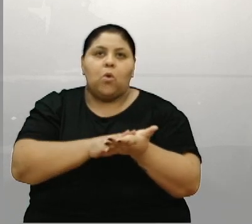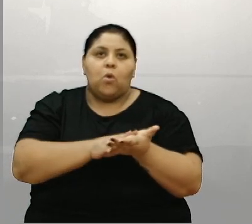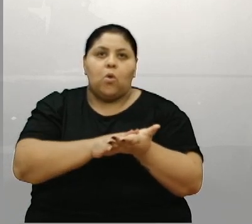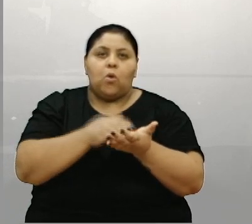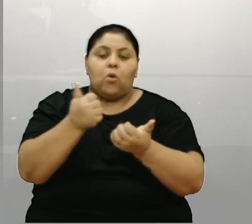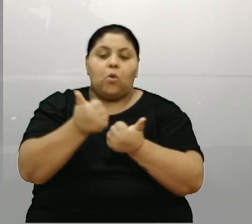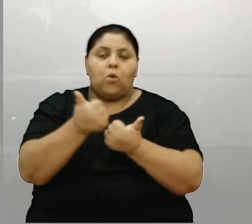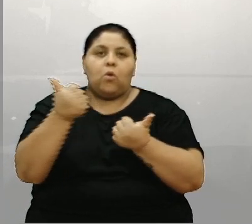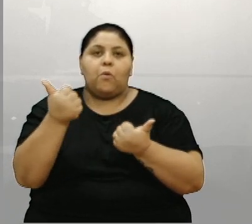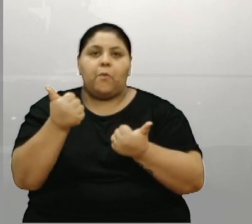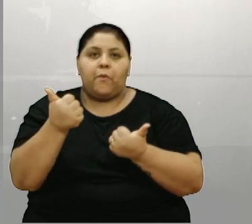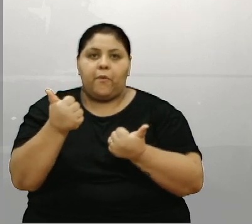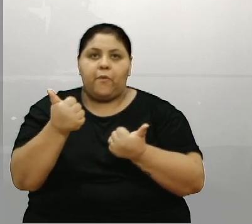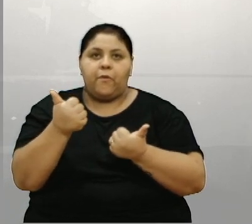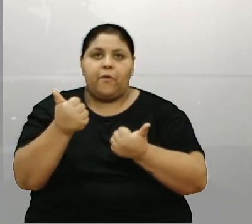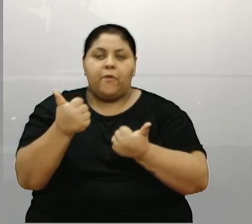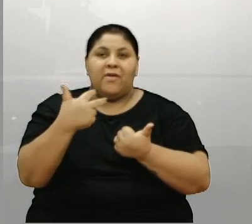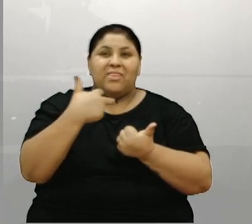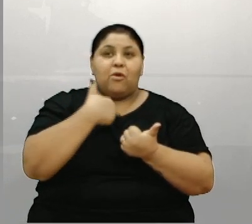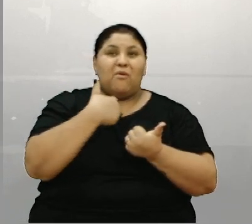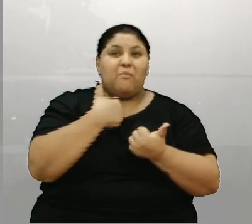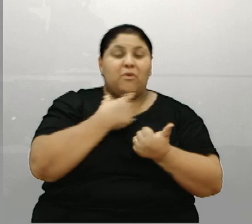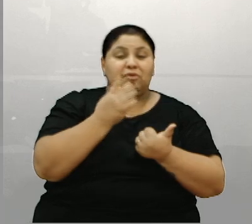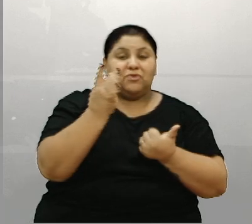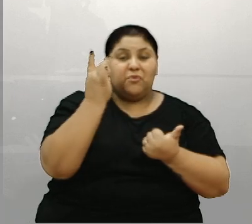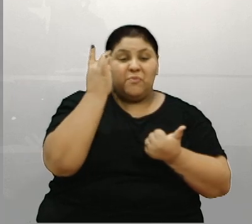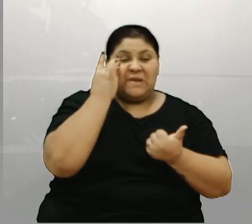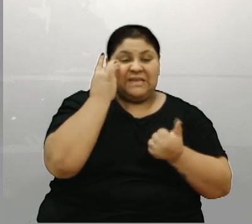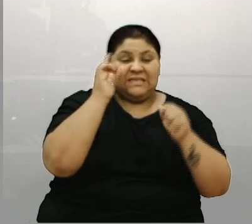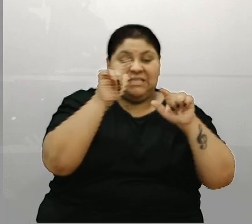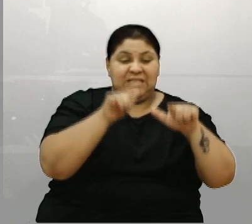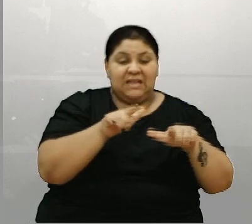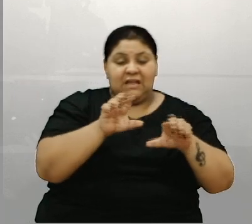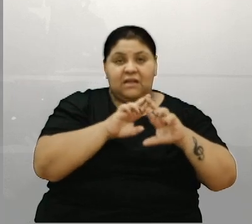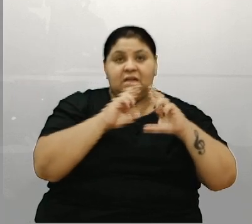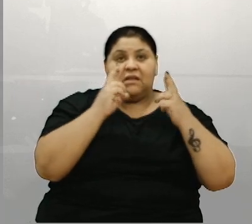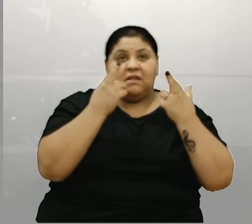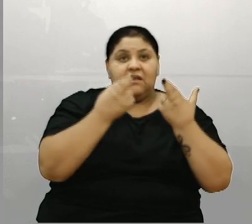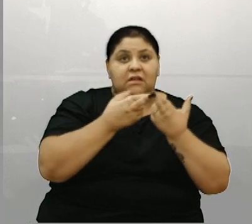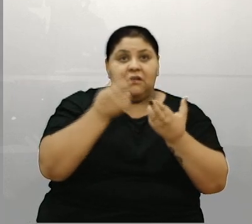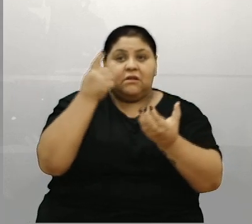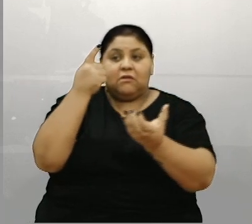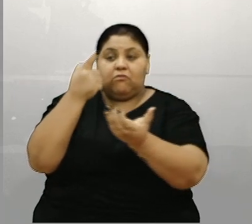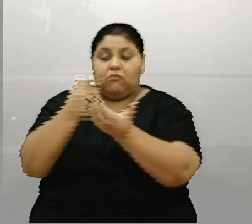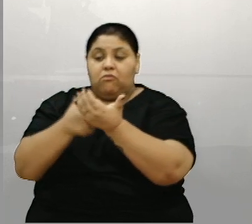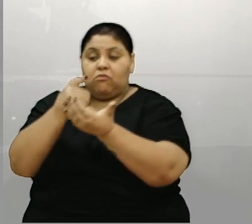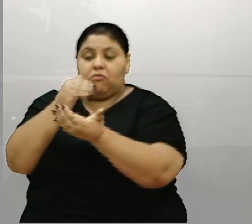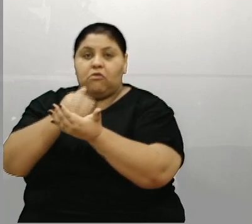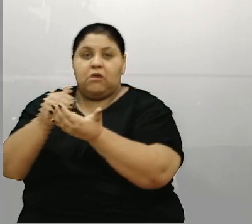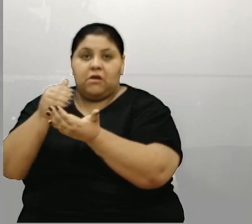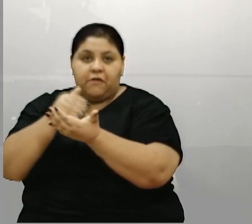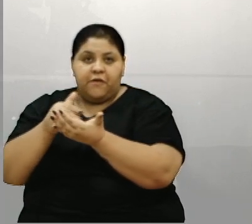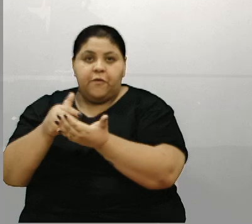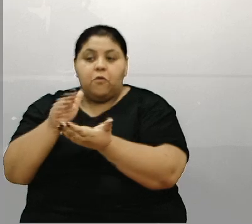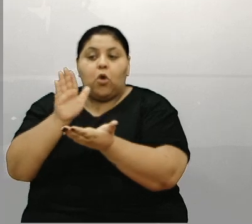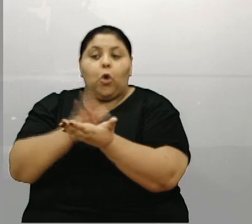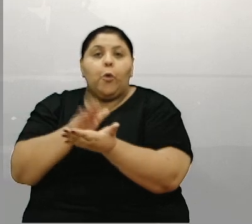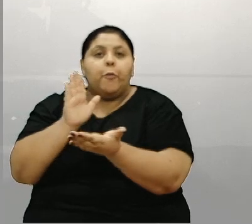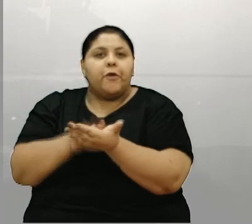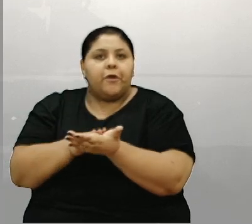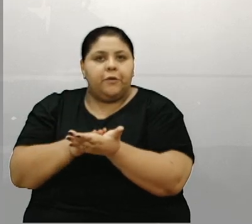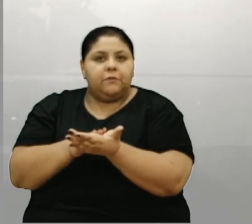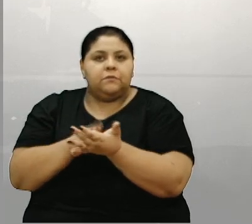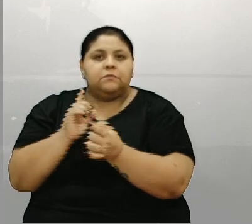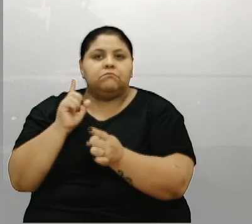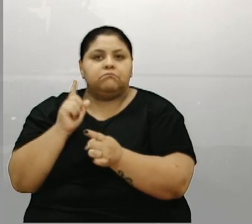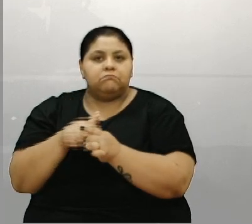assessores, quando eu não posso estar lá no gabinete, está nas reuniões, agendemos com os secretários, está lá cobrando, porque